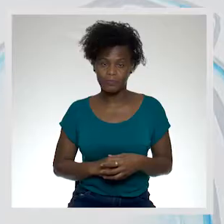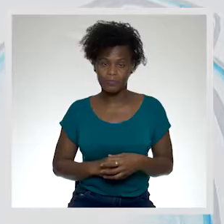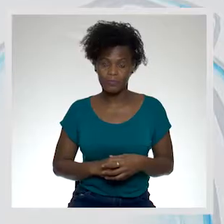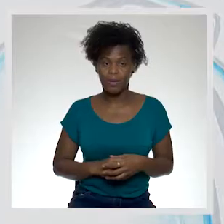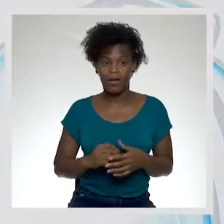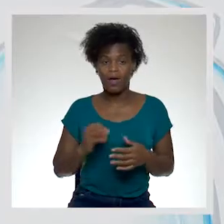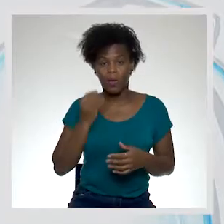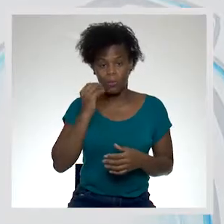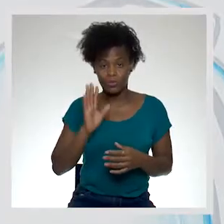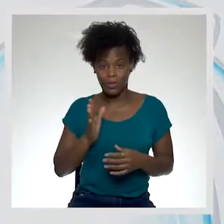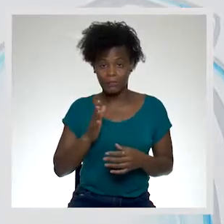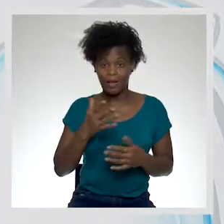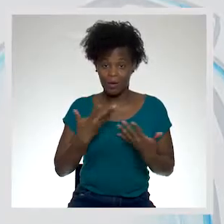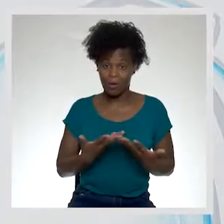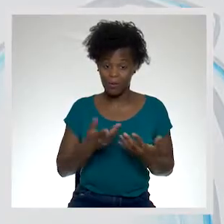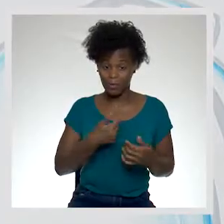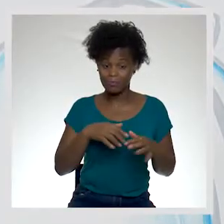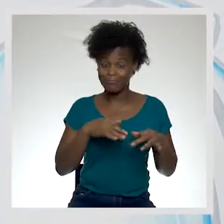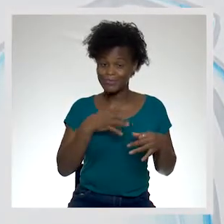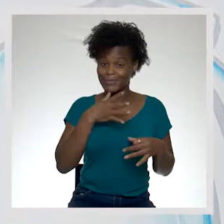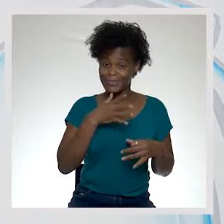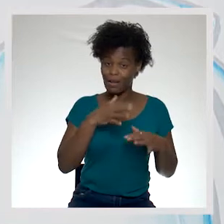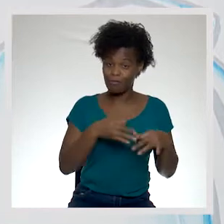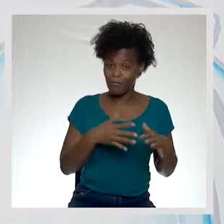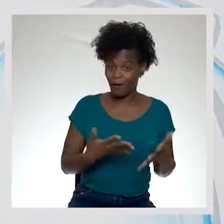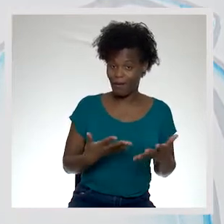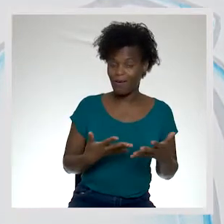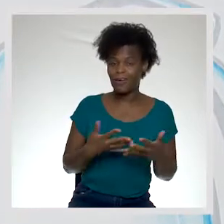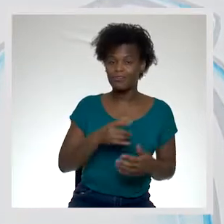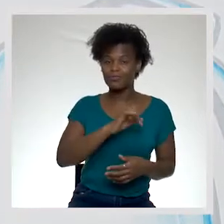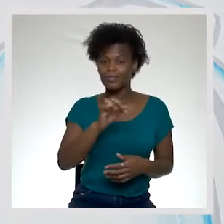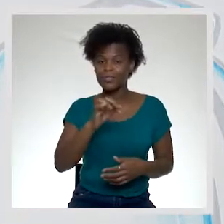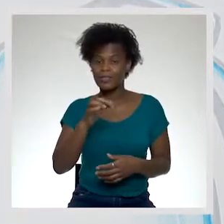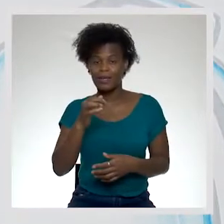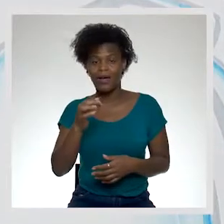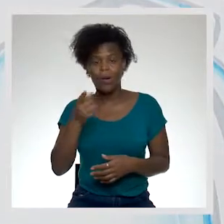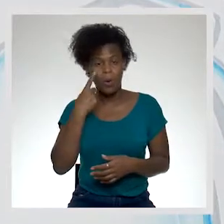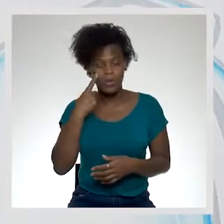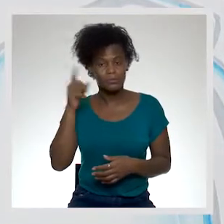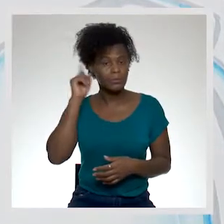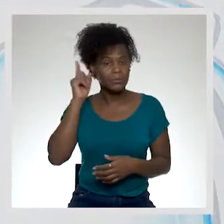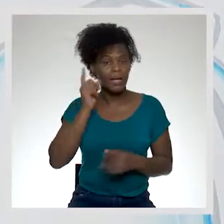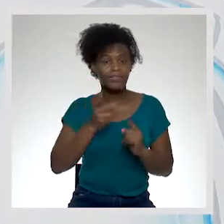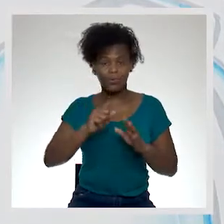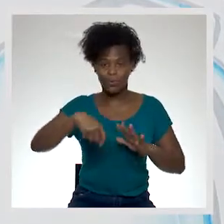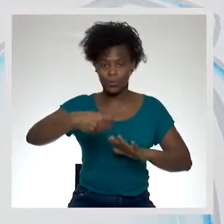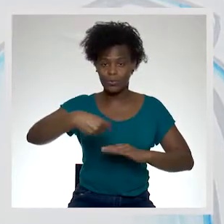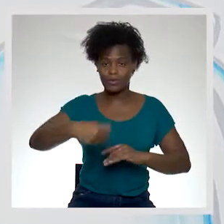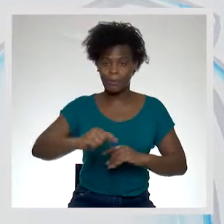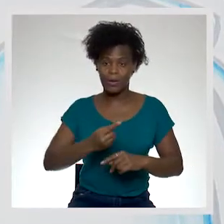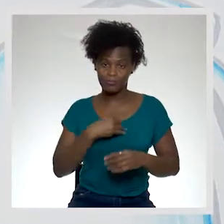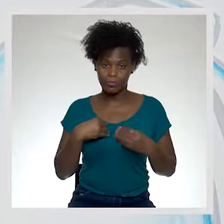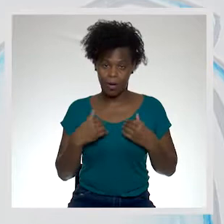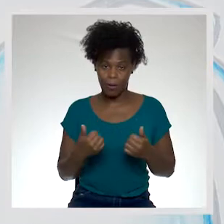Como acabamos de dizer agora, vocês acabaram de aprender, de conhecer a importância que esses recursos têm para o nosso